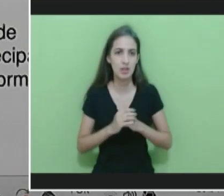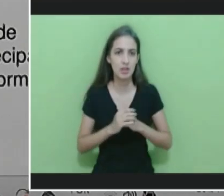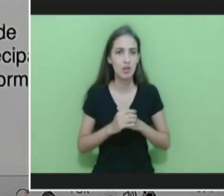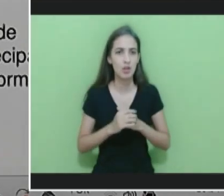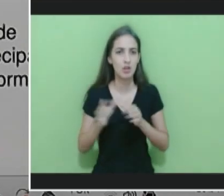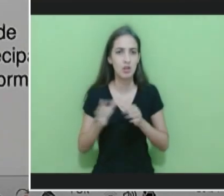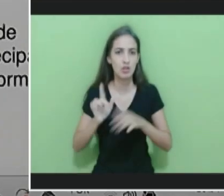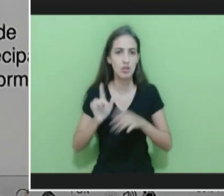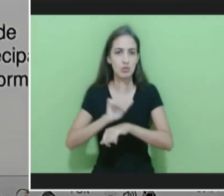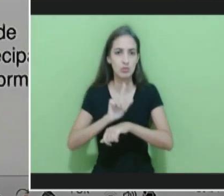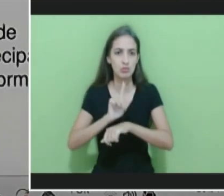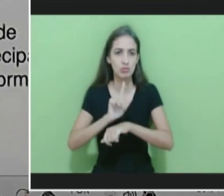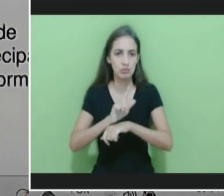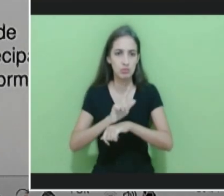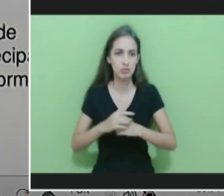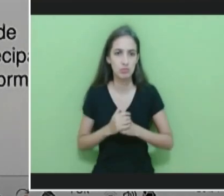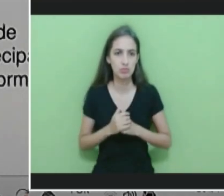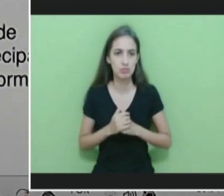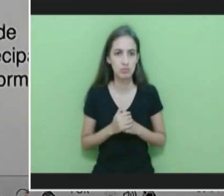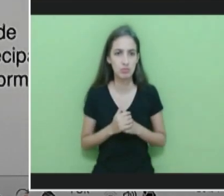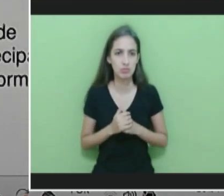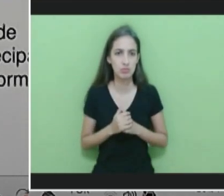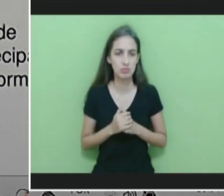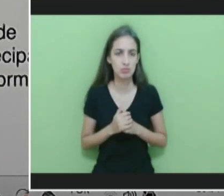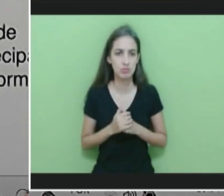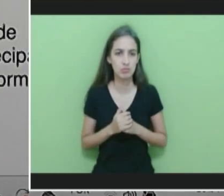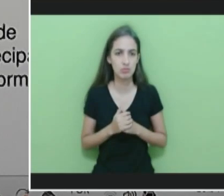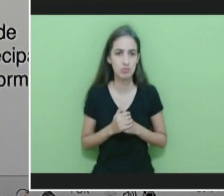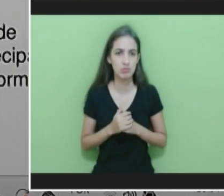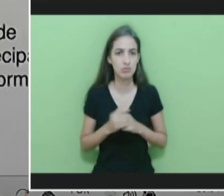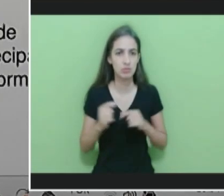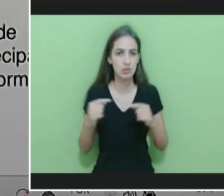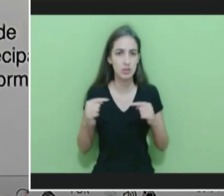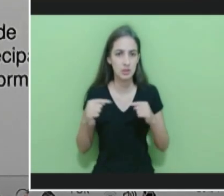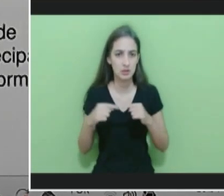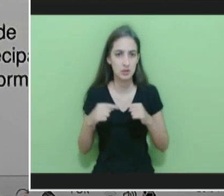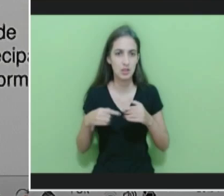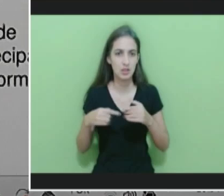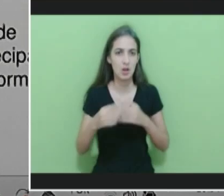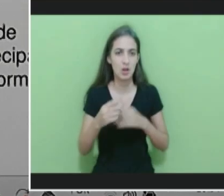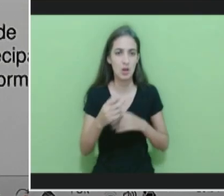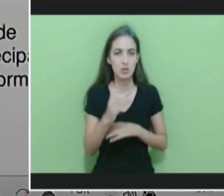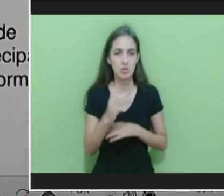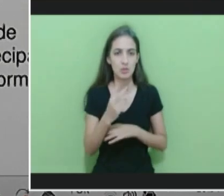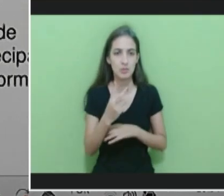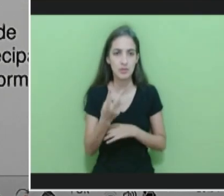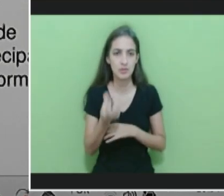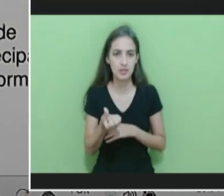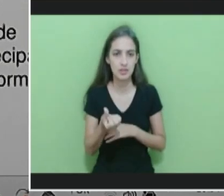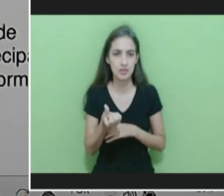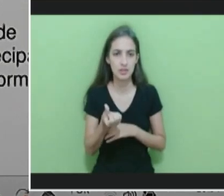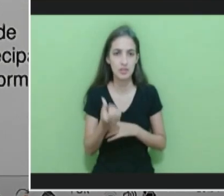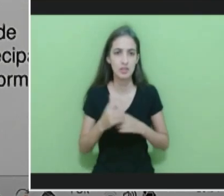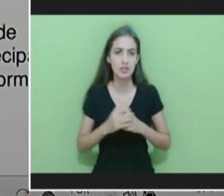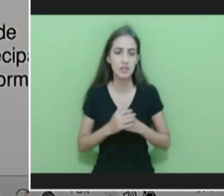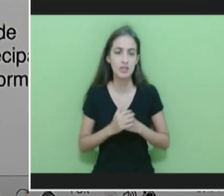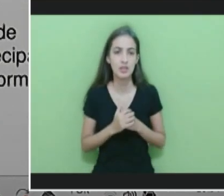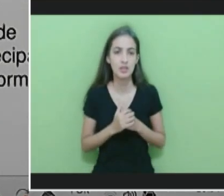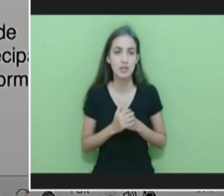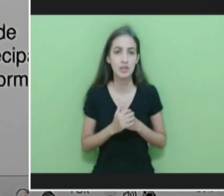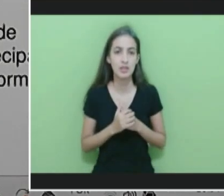especial, desde que se enquadre nas prioridades para o exercício de 2026. Capítulo 11º da Gestão Fiscal.